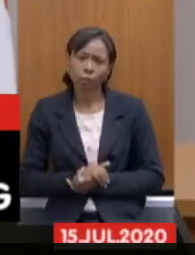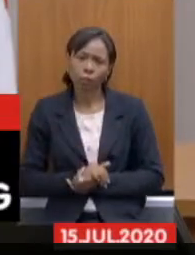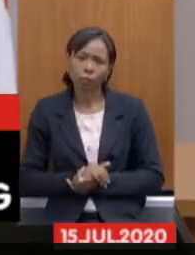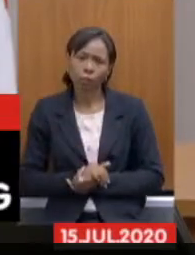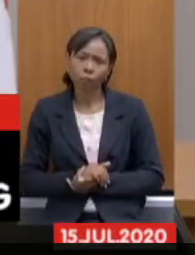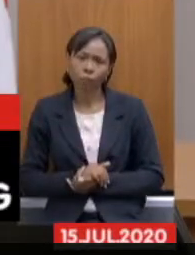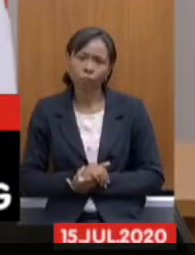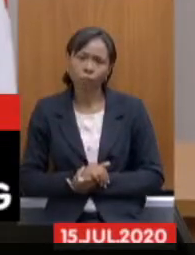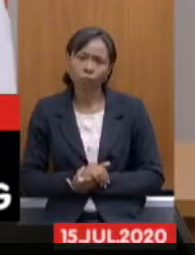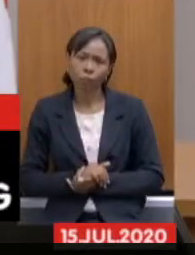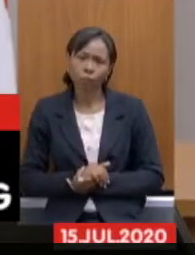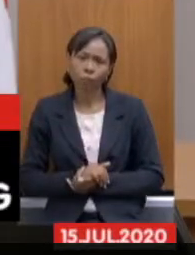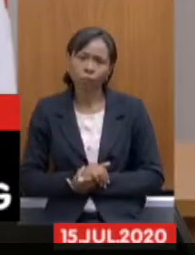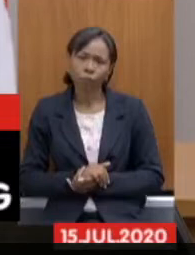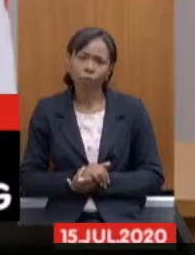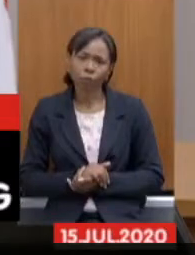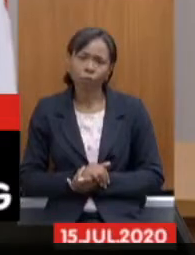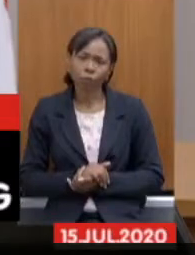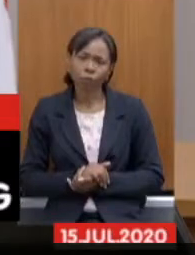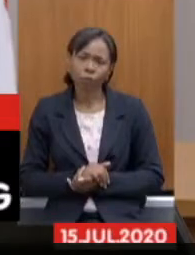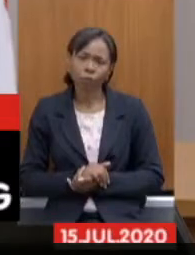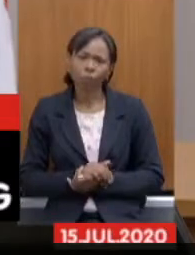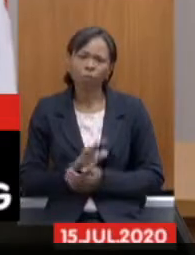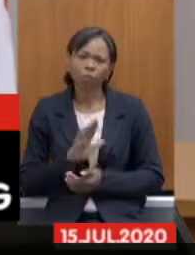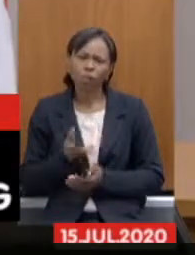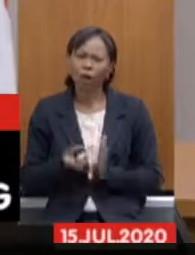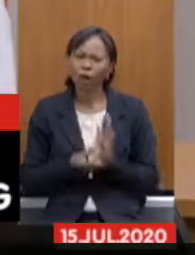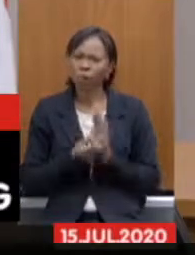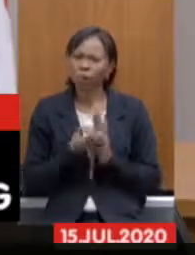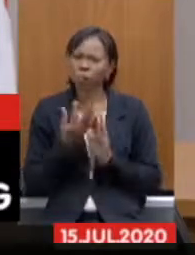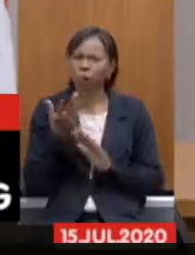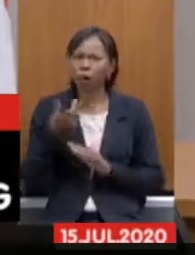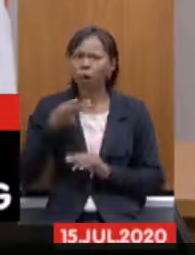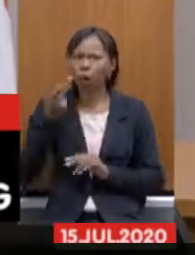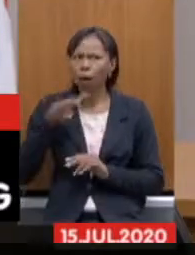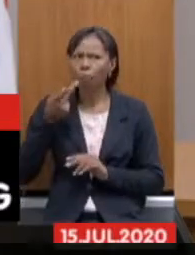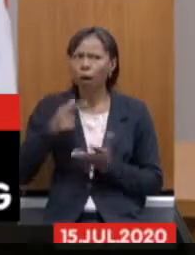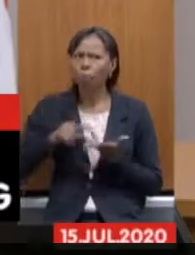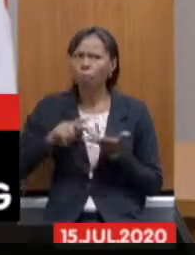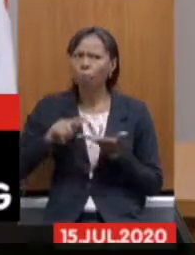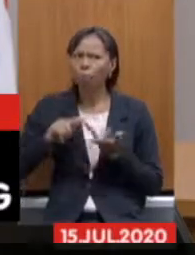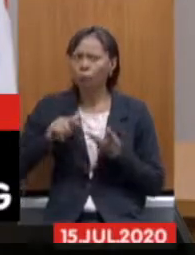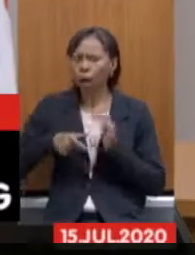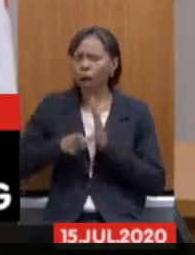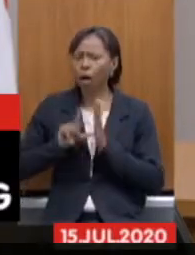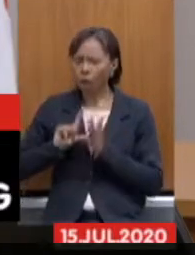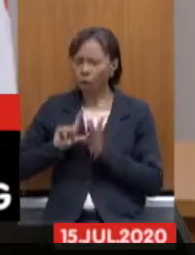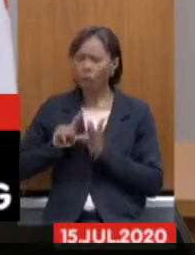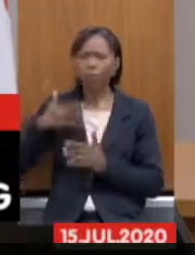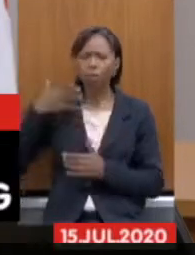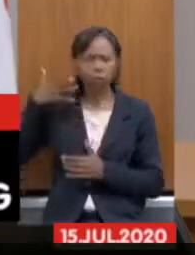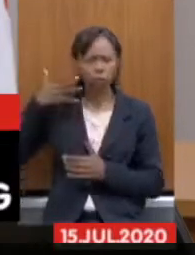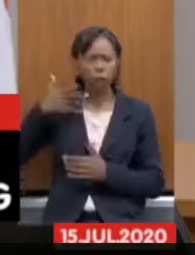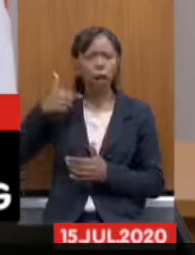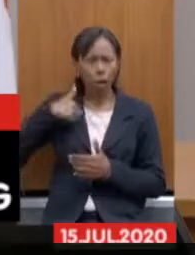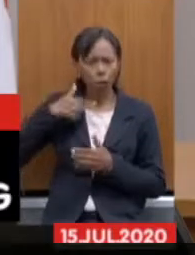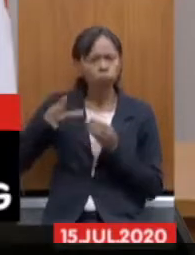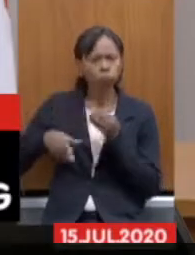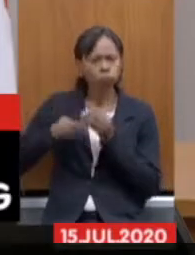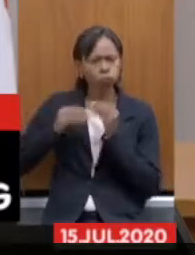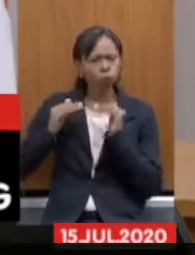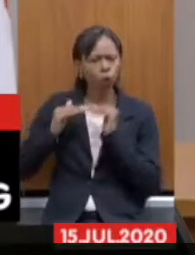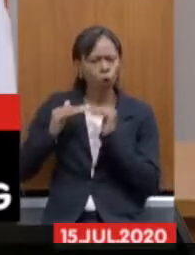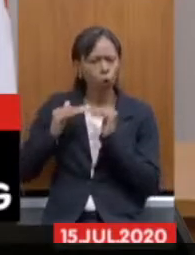é muita coisa foi dito aqui é um dos todos os meus companheiros que me antecederam tem